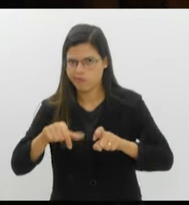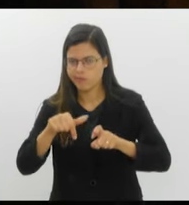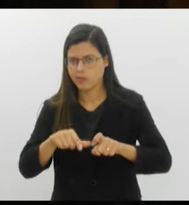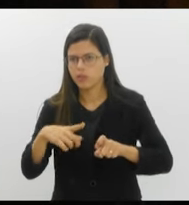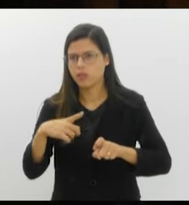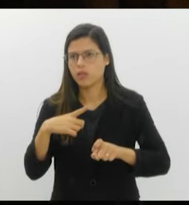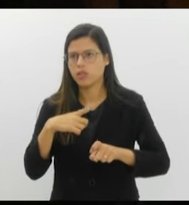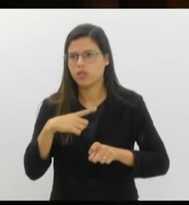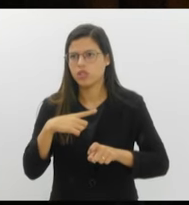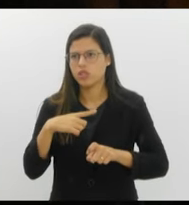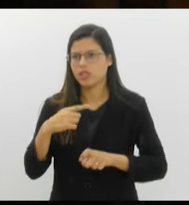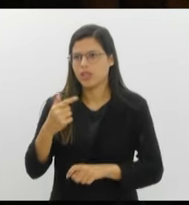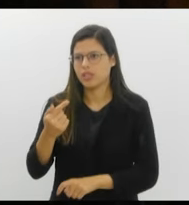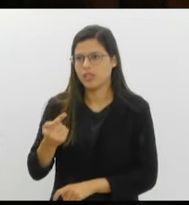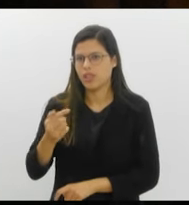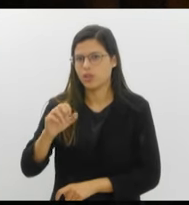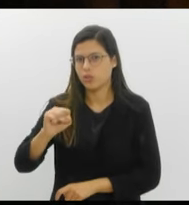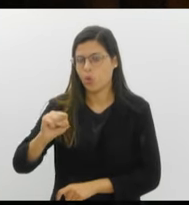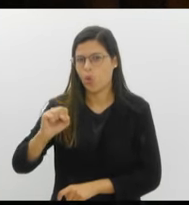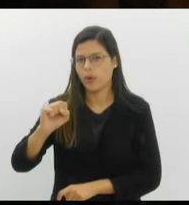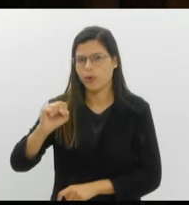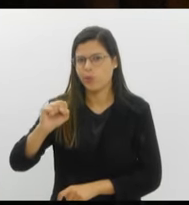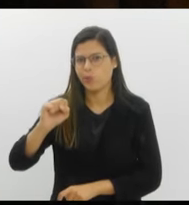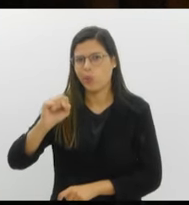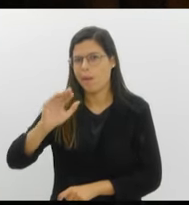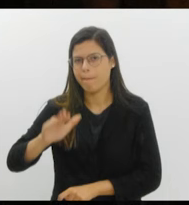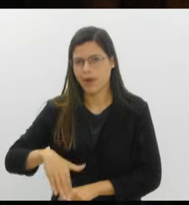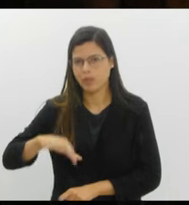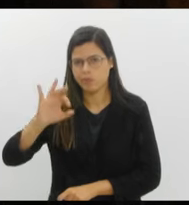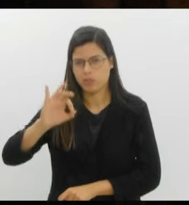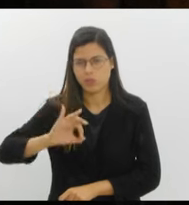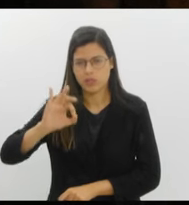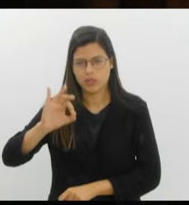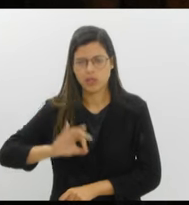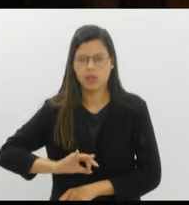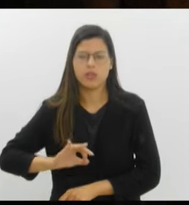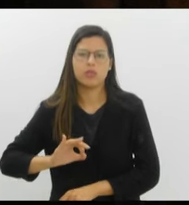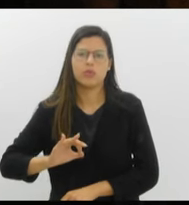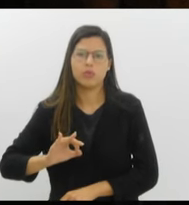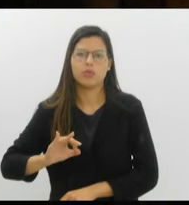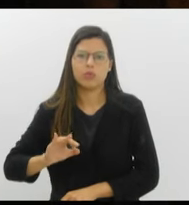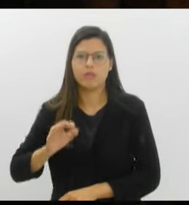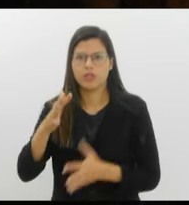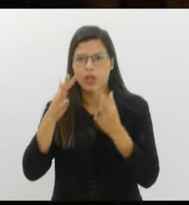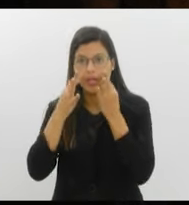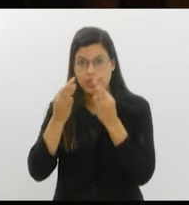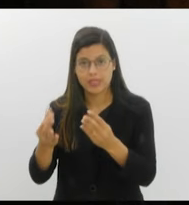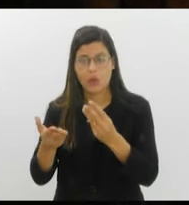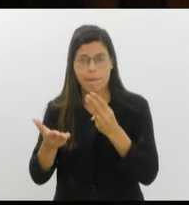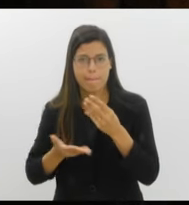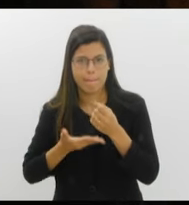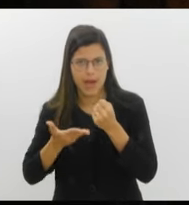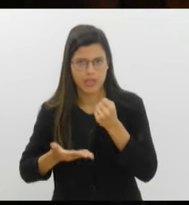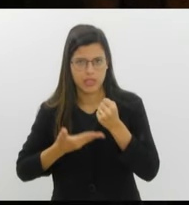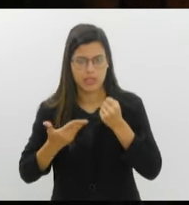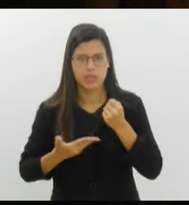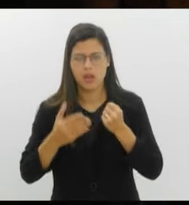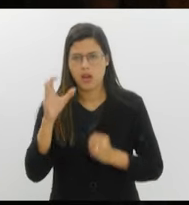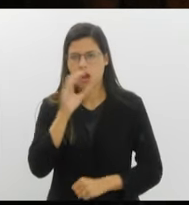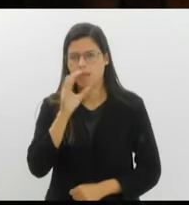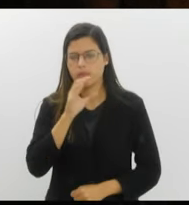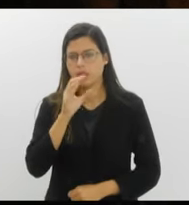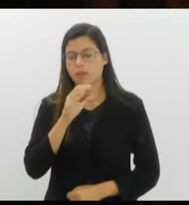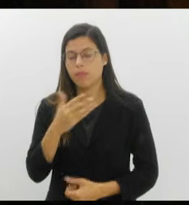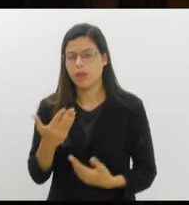de 7, 8% de cobertura de atenção básica. E a atenção básica, que basicamente, né, em poucas